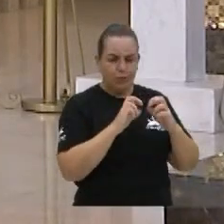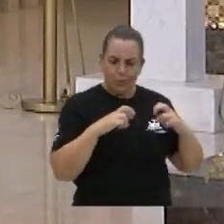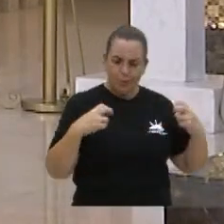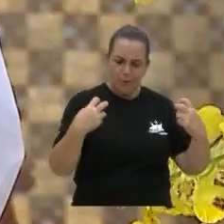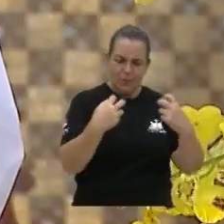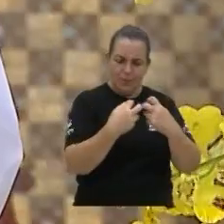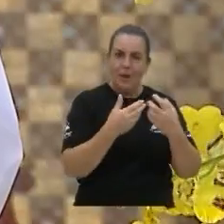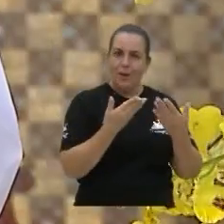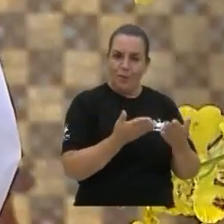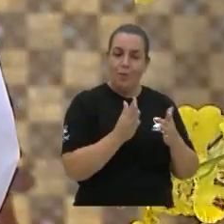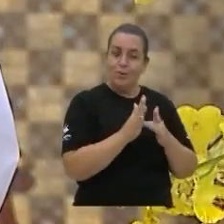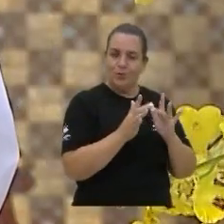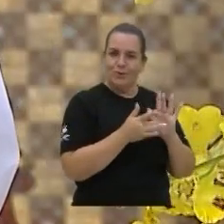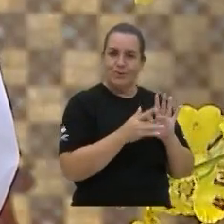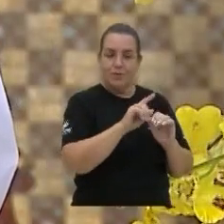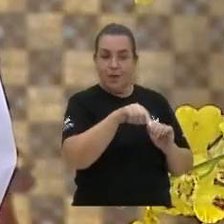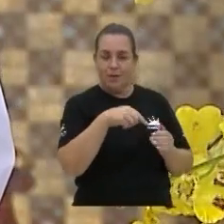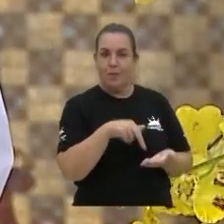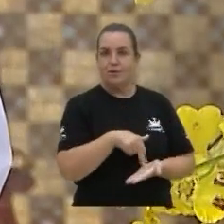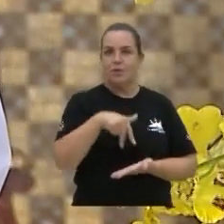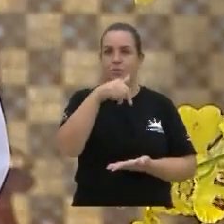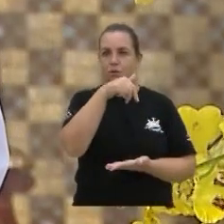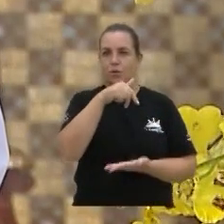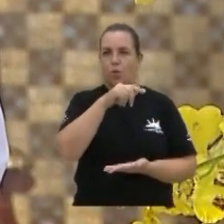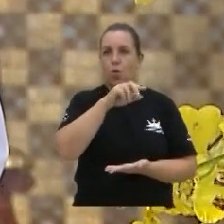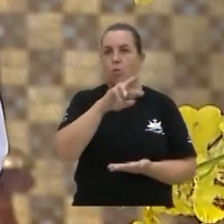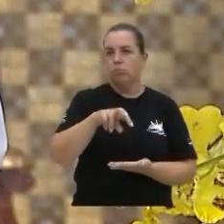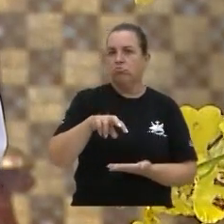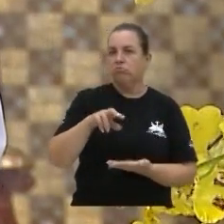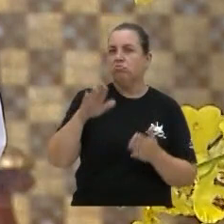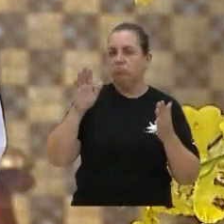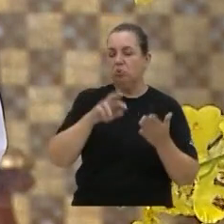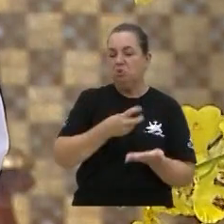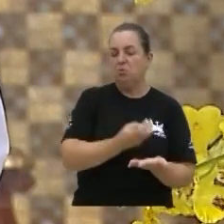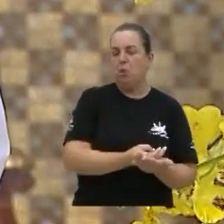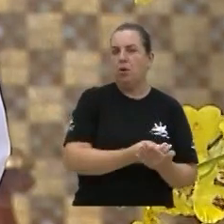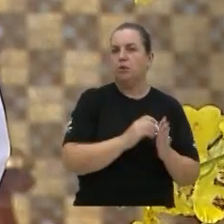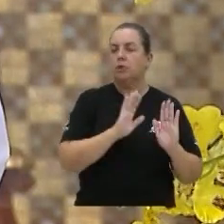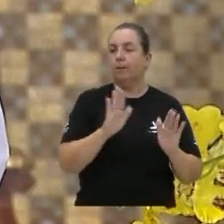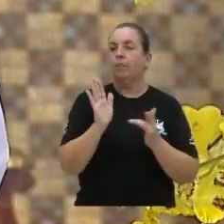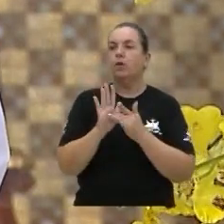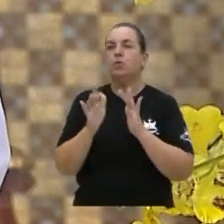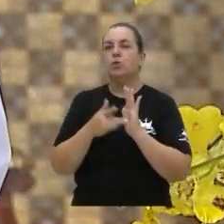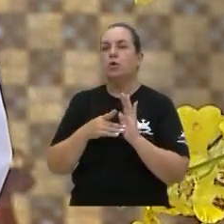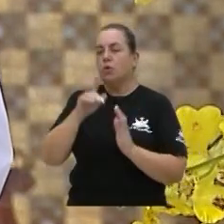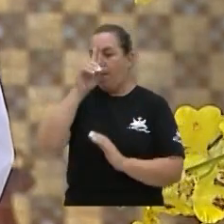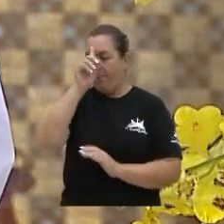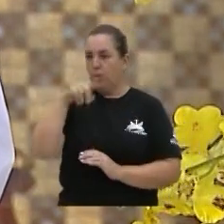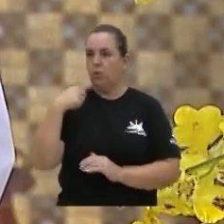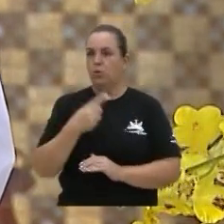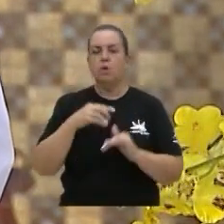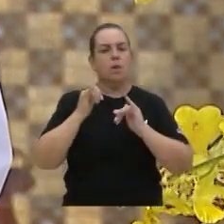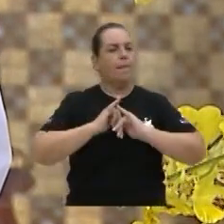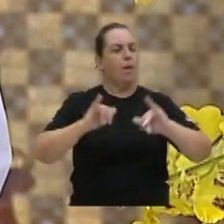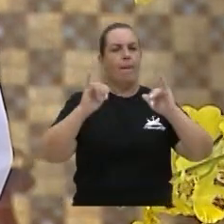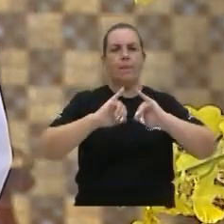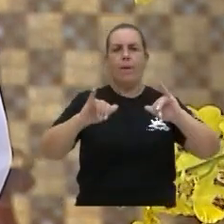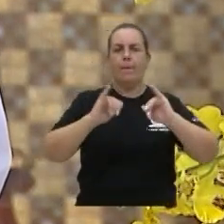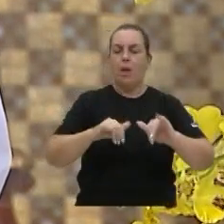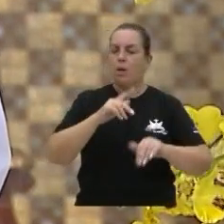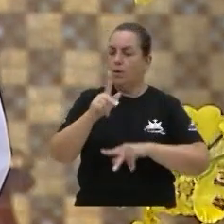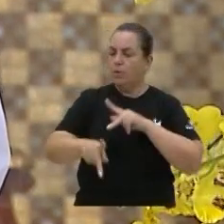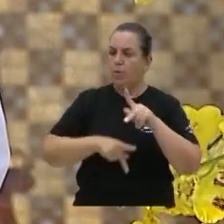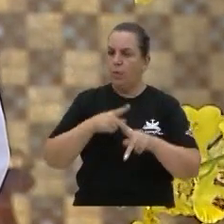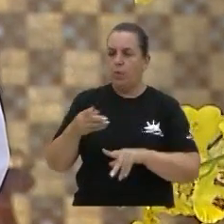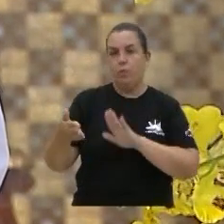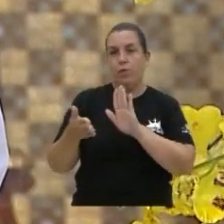Jesus, depois que ressuscitou dos mortos. E Jesus nos mandou pregar ao povo e testemunhar